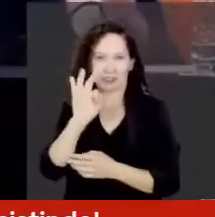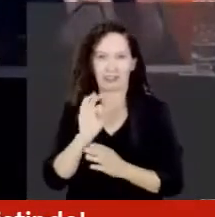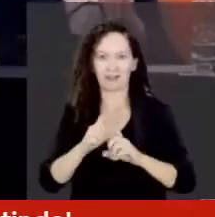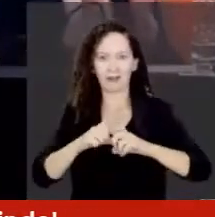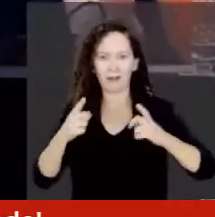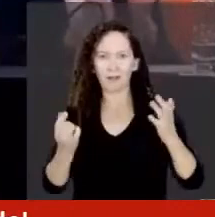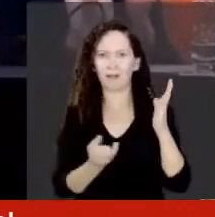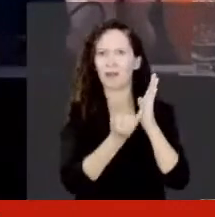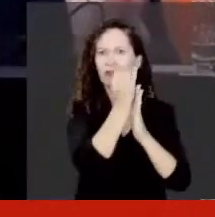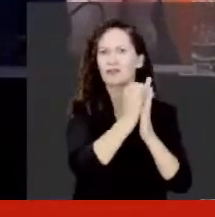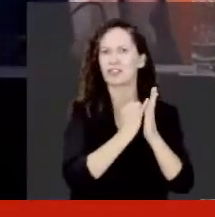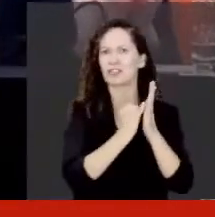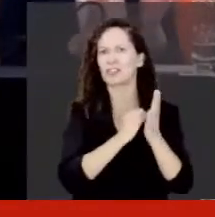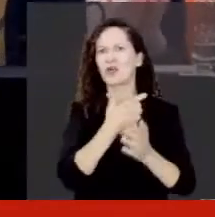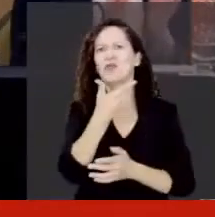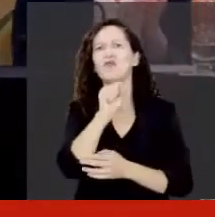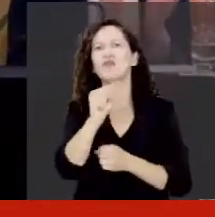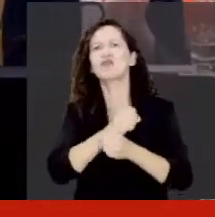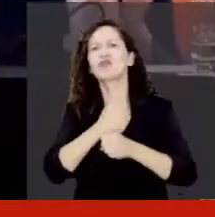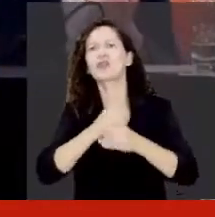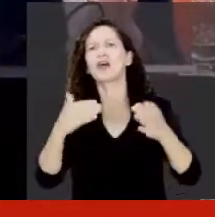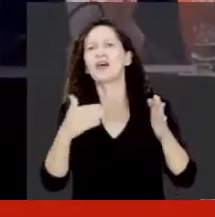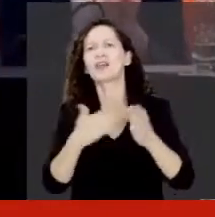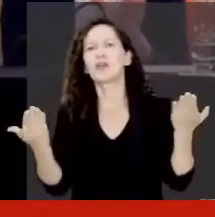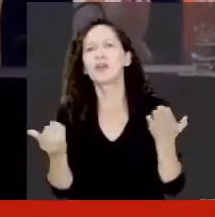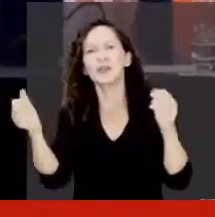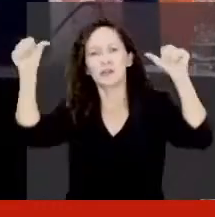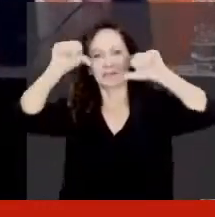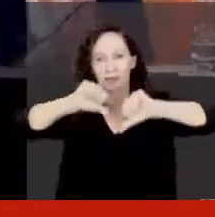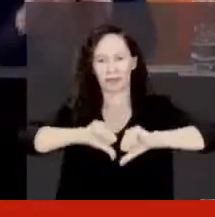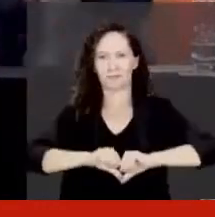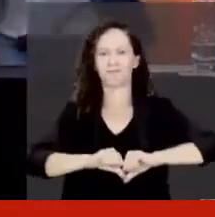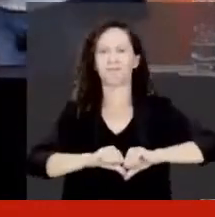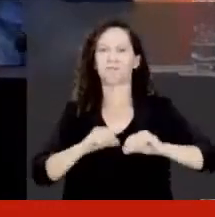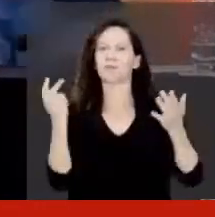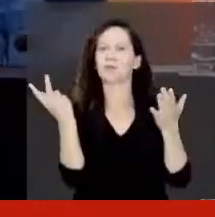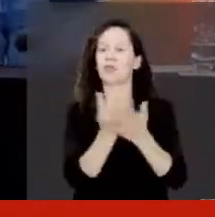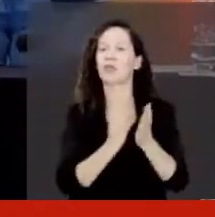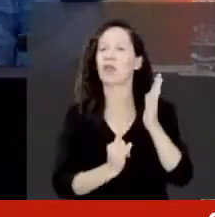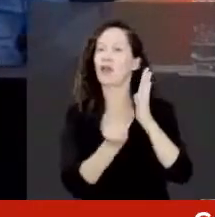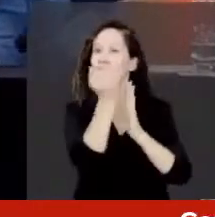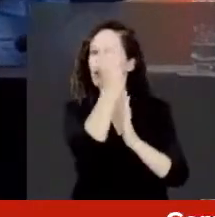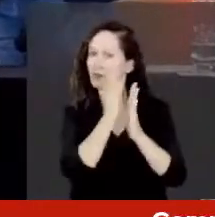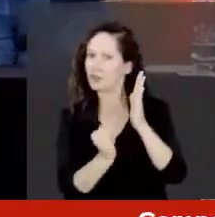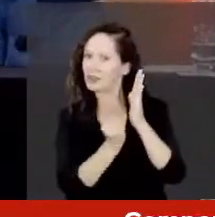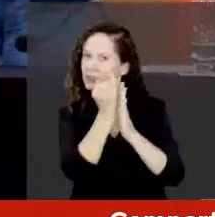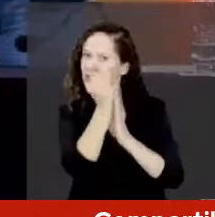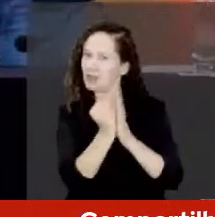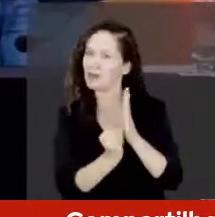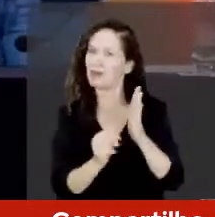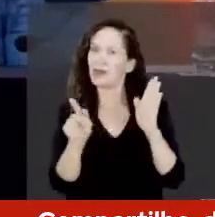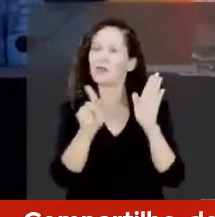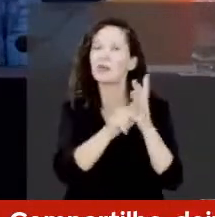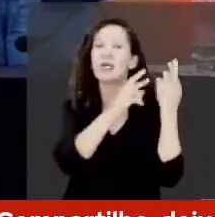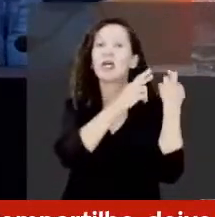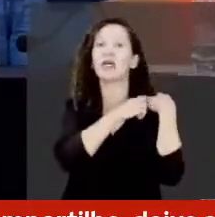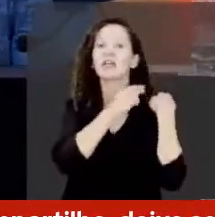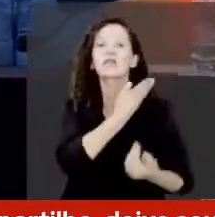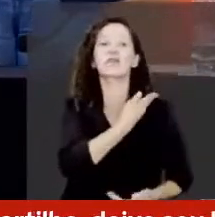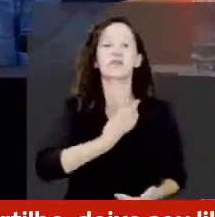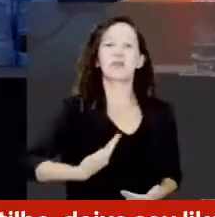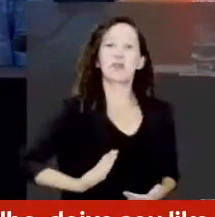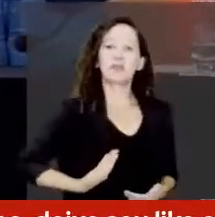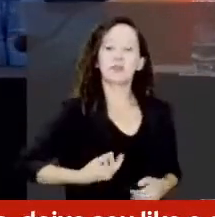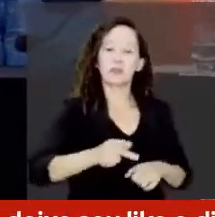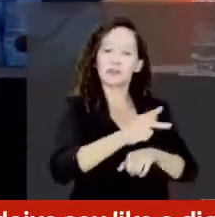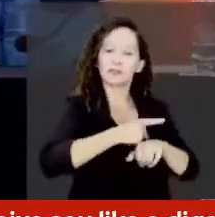Muito forte. Nós estamos prometendo junto. A nossa presença, a